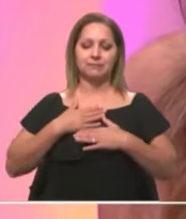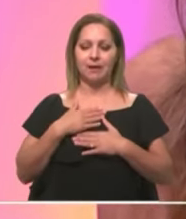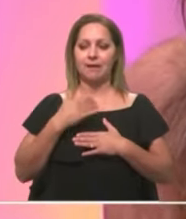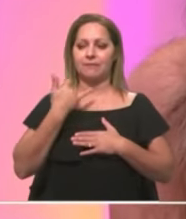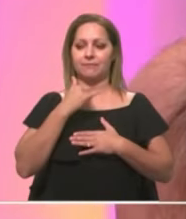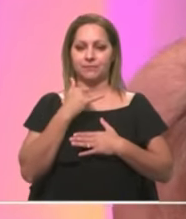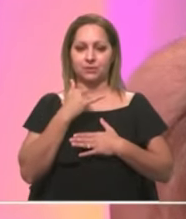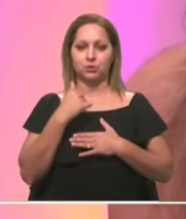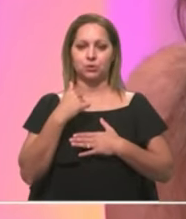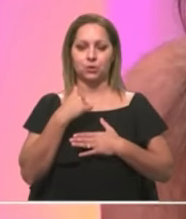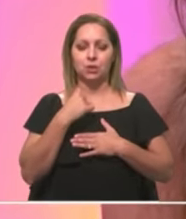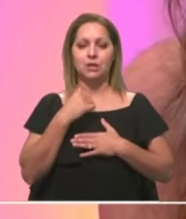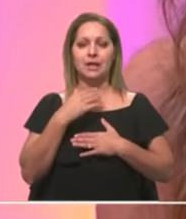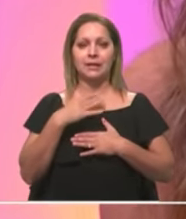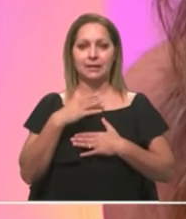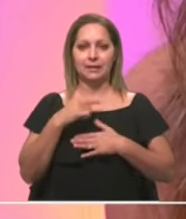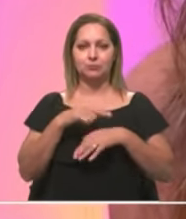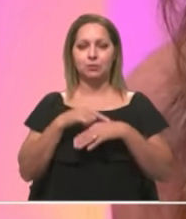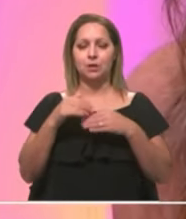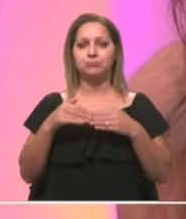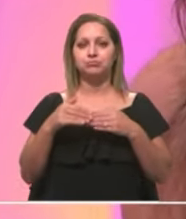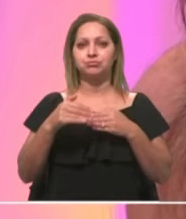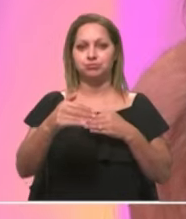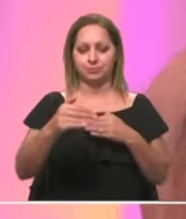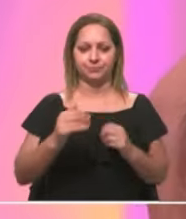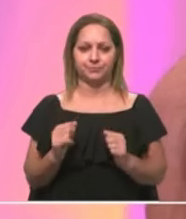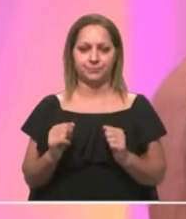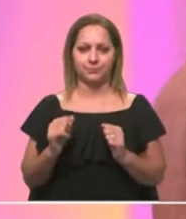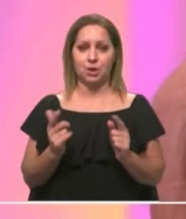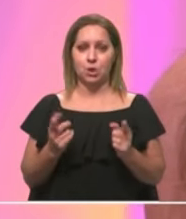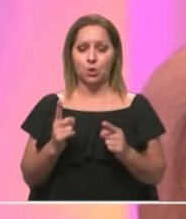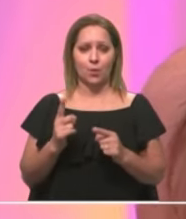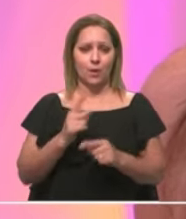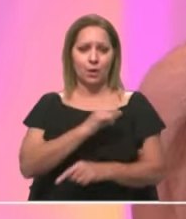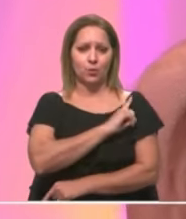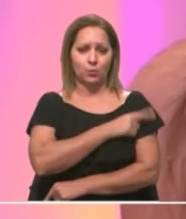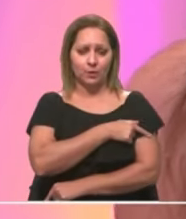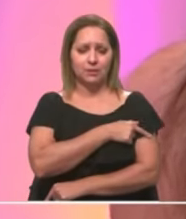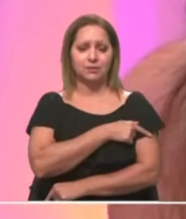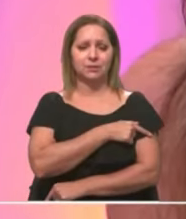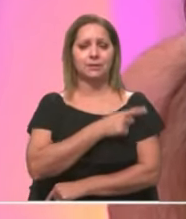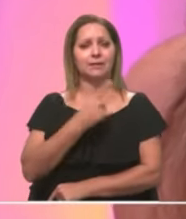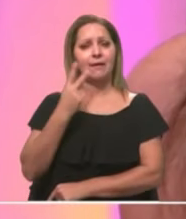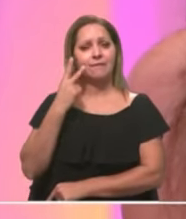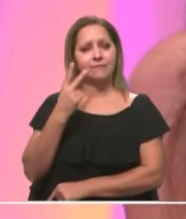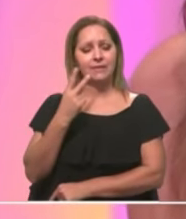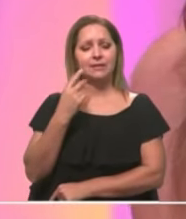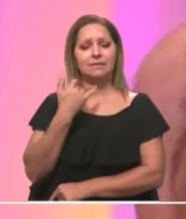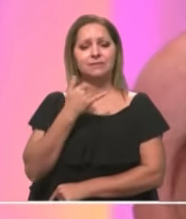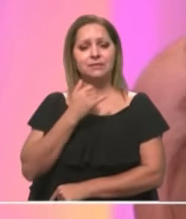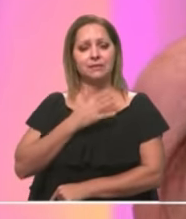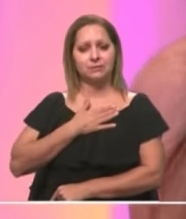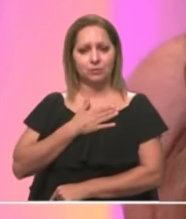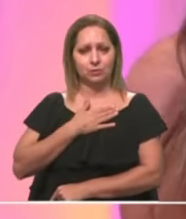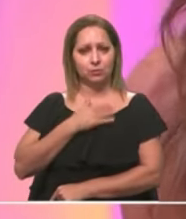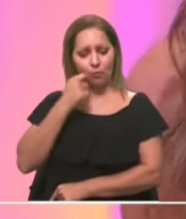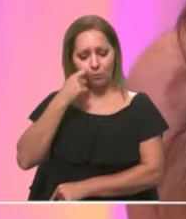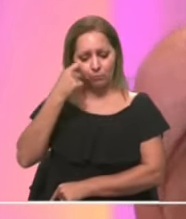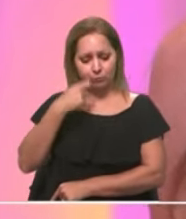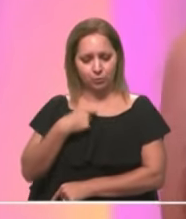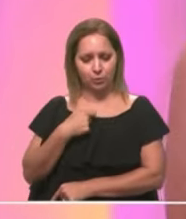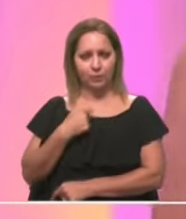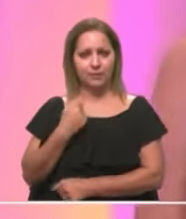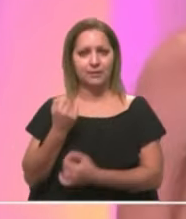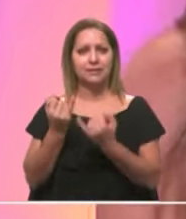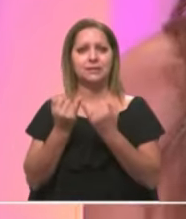queremos a longo prazo. E não é ser corajoso, é olhar para a nossa felicidade enquanto seres individuais. Se